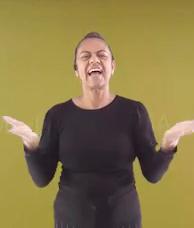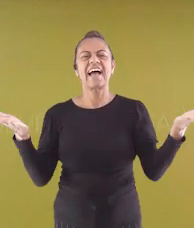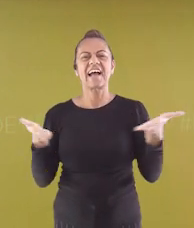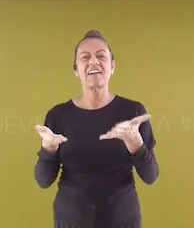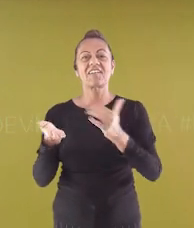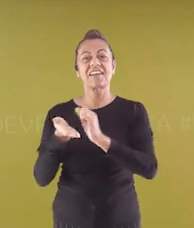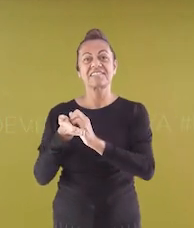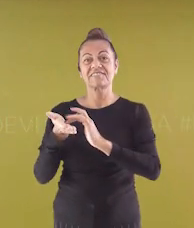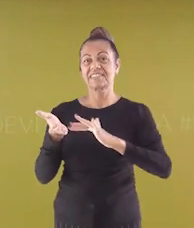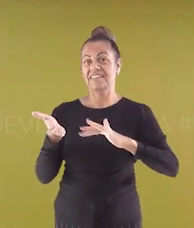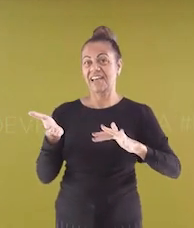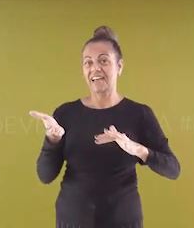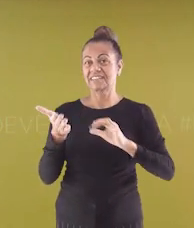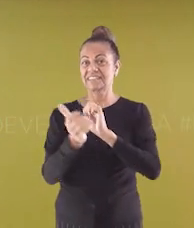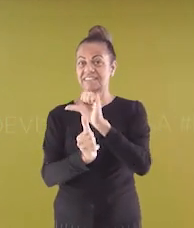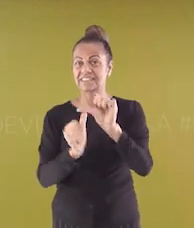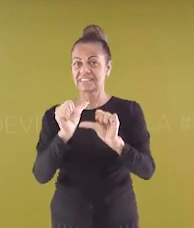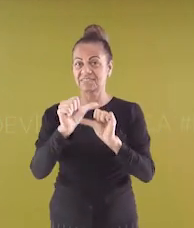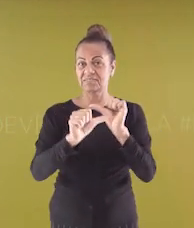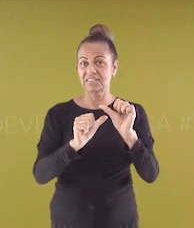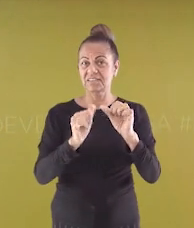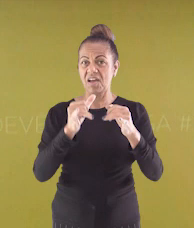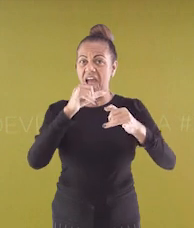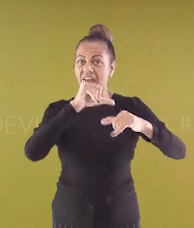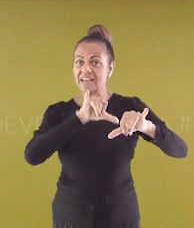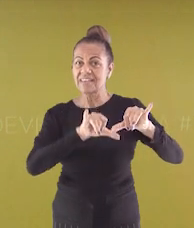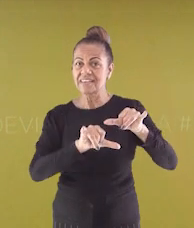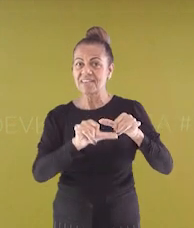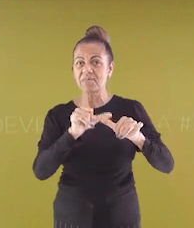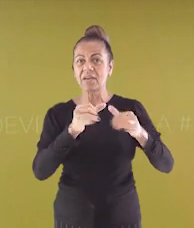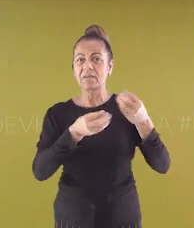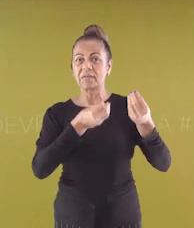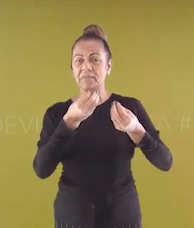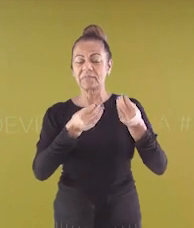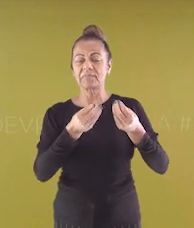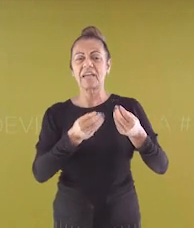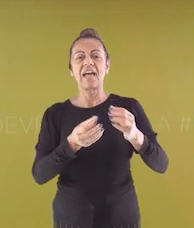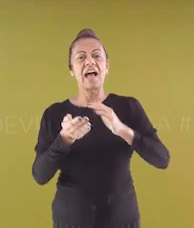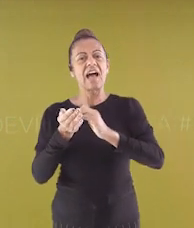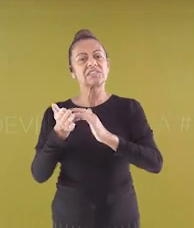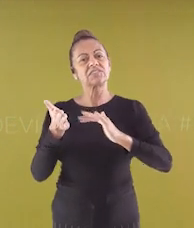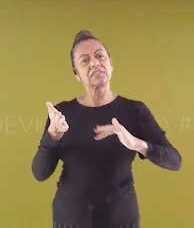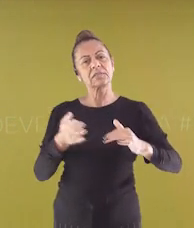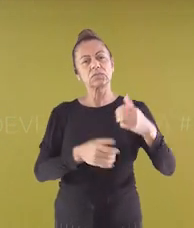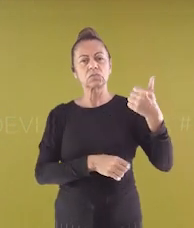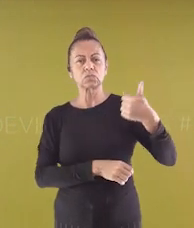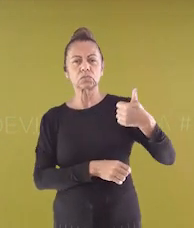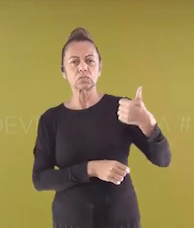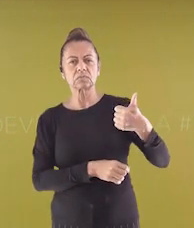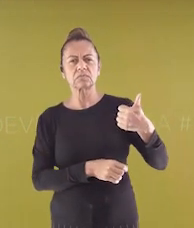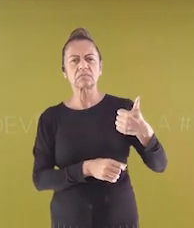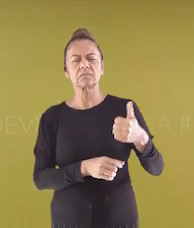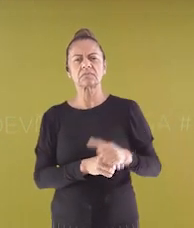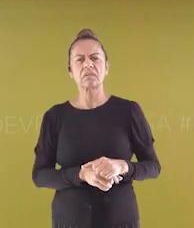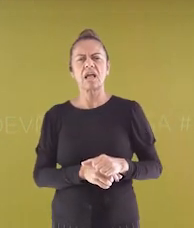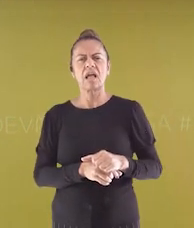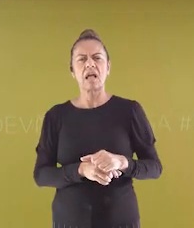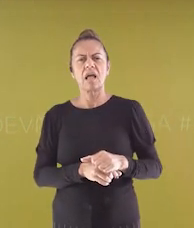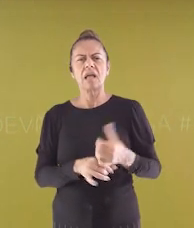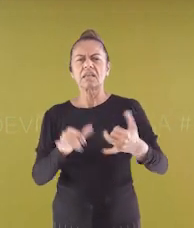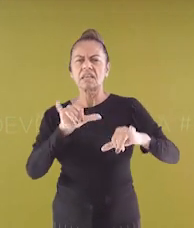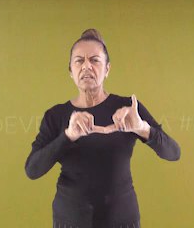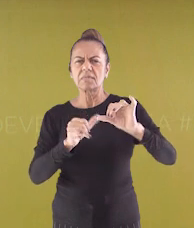transformações químicas. A atividade 1. Uma transformação química